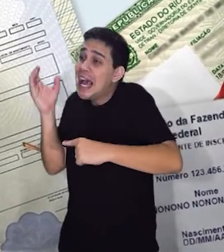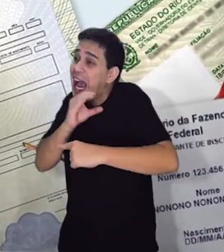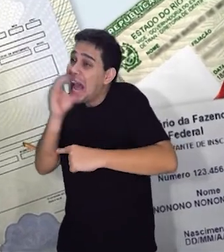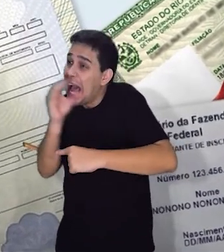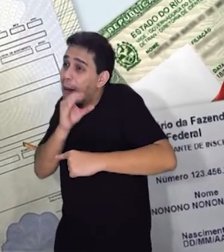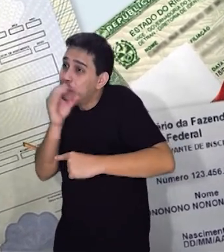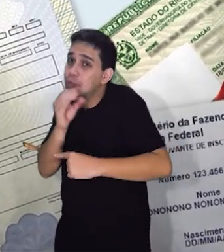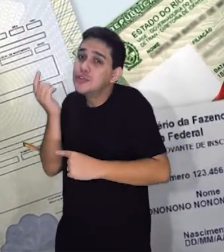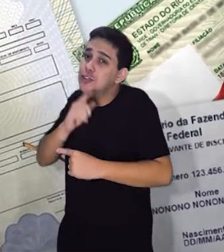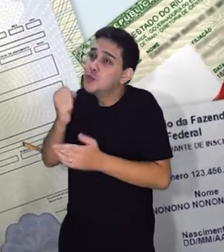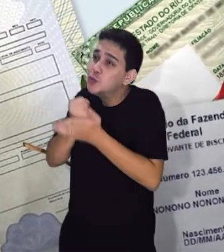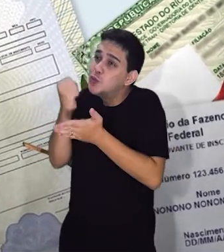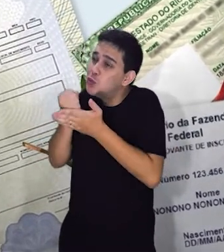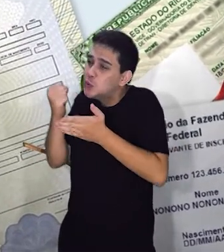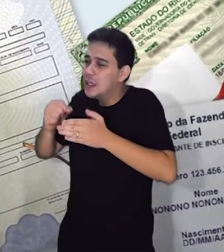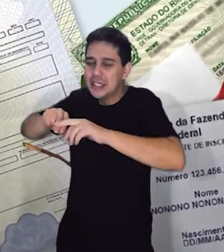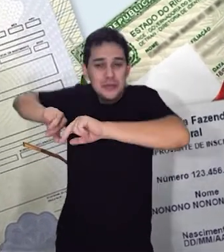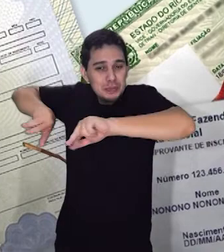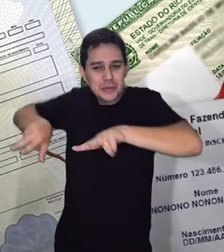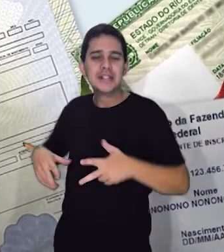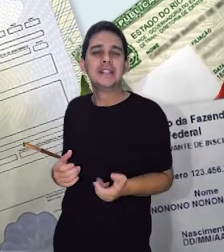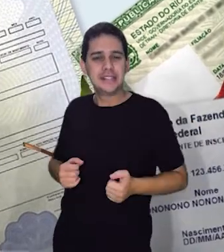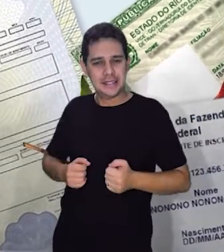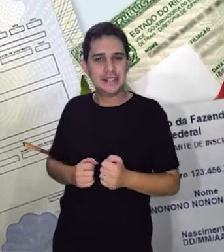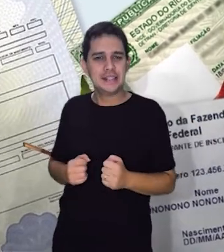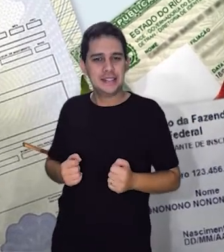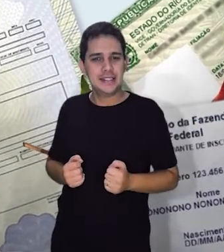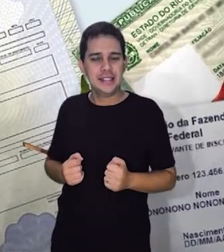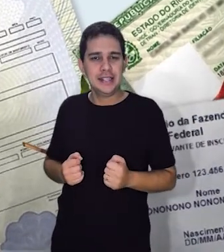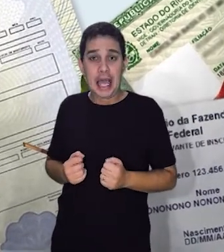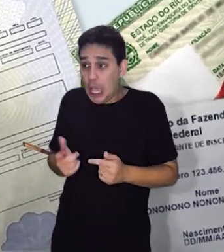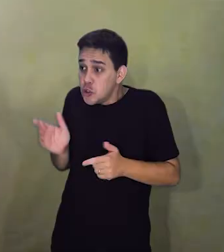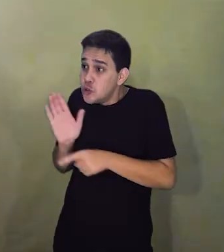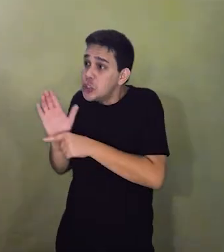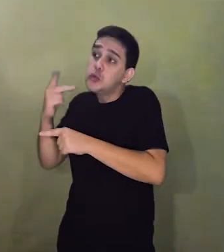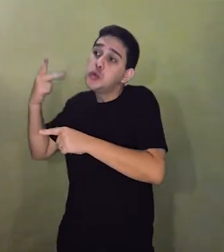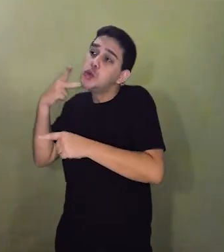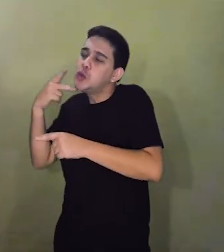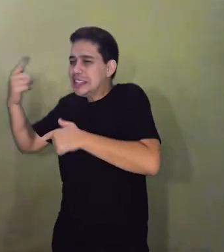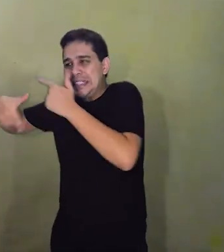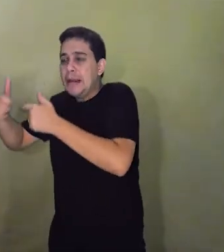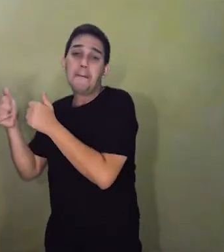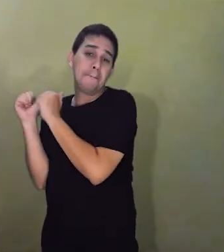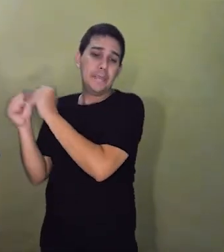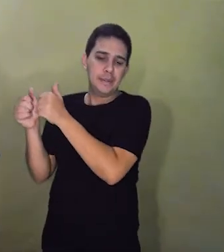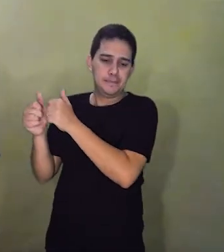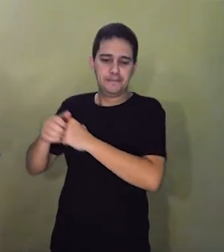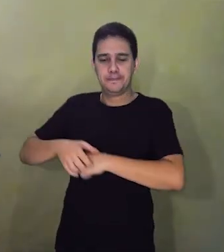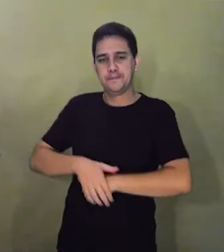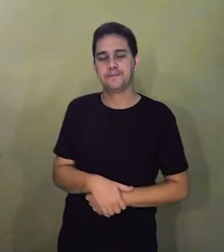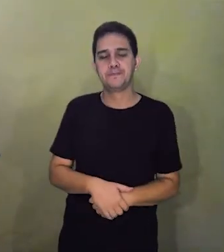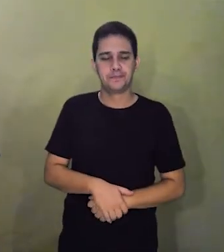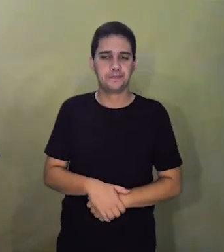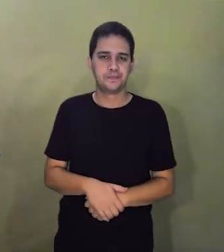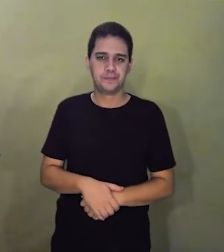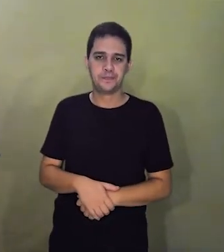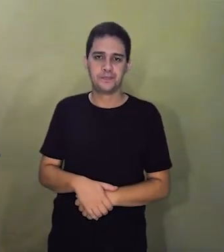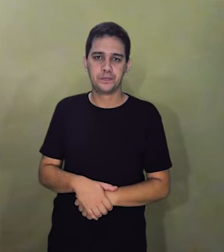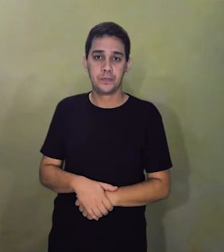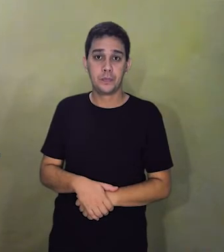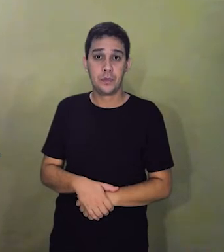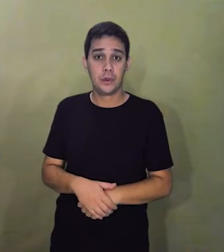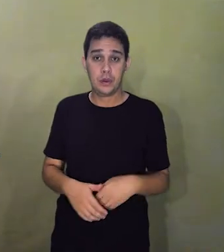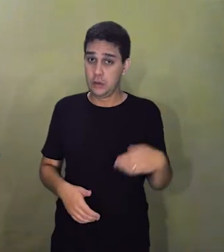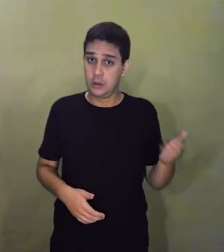na eficiência da atuação das promotorias de justiça. Para conseguir o benefício, é essencial a documentação,